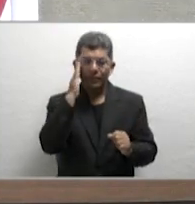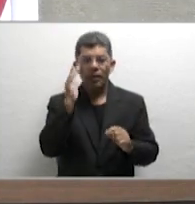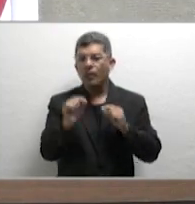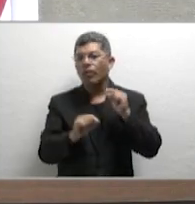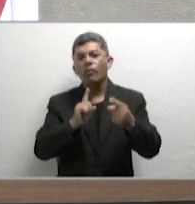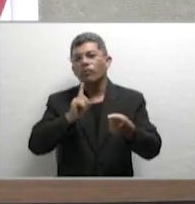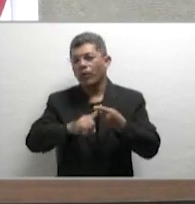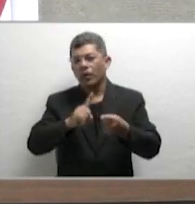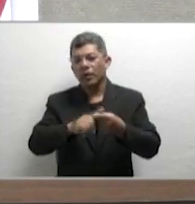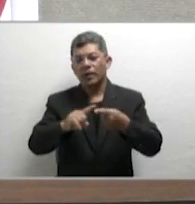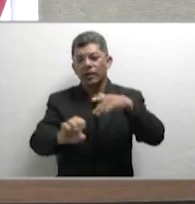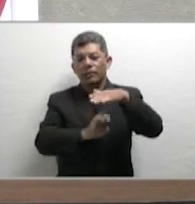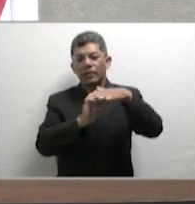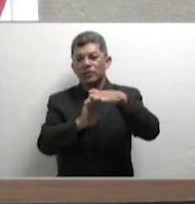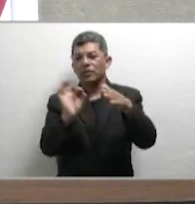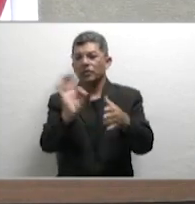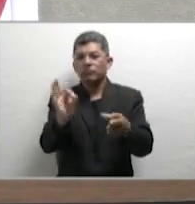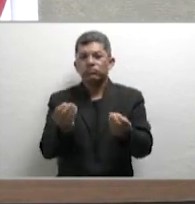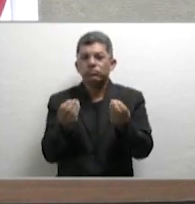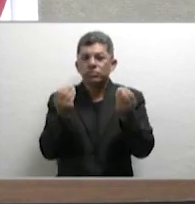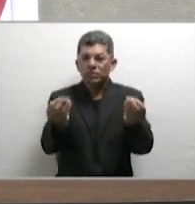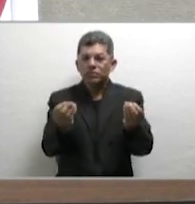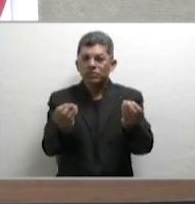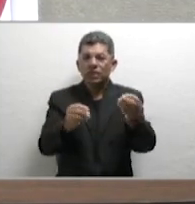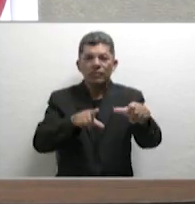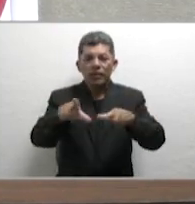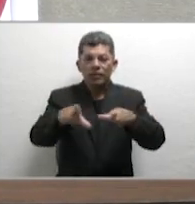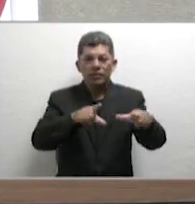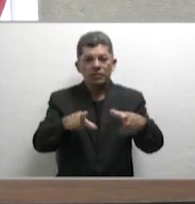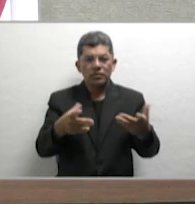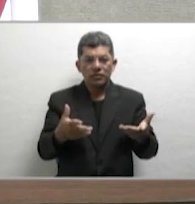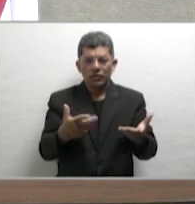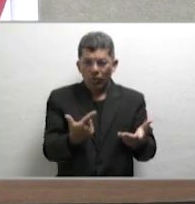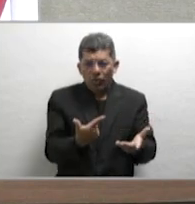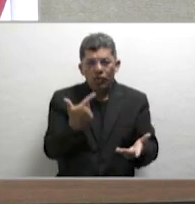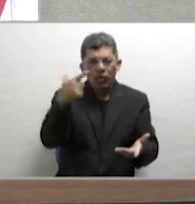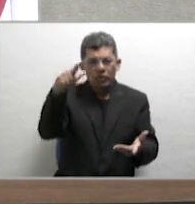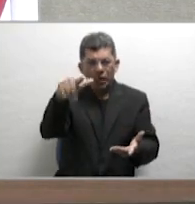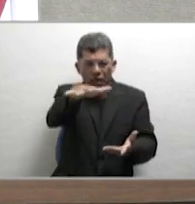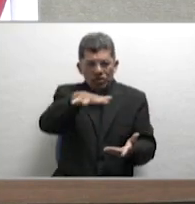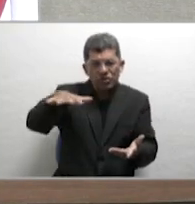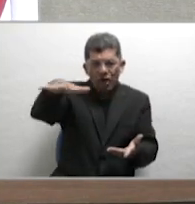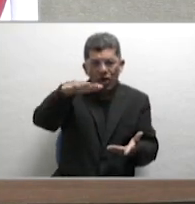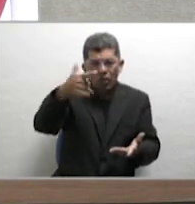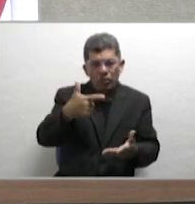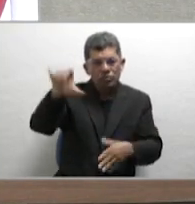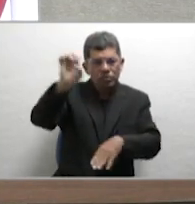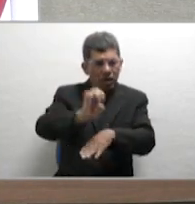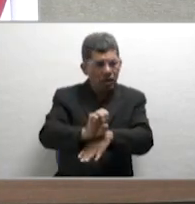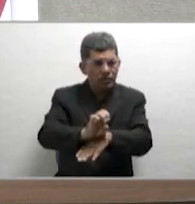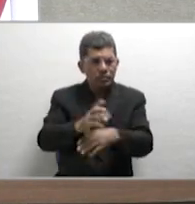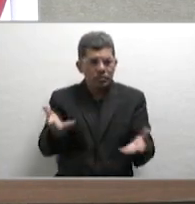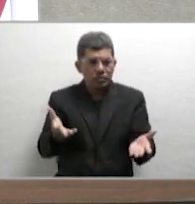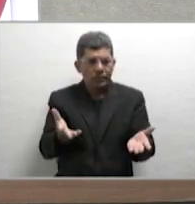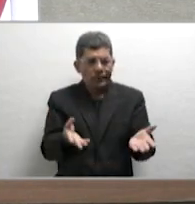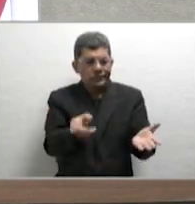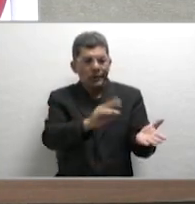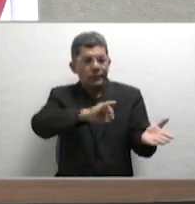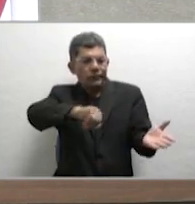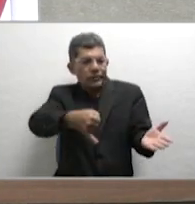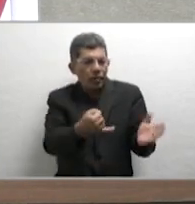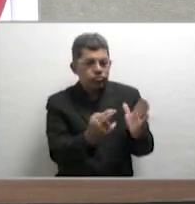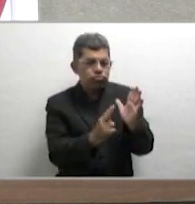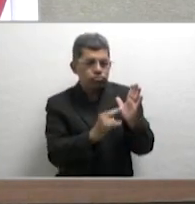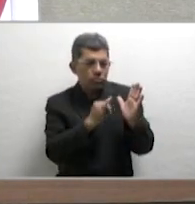a empresa não presta esse serviço. Se está prestando serviço para outras regiões, se está pegando aqui o subsídio da aviação e não